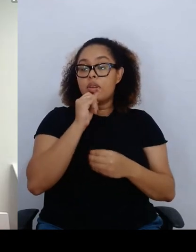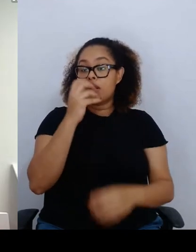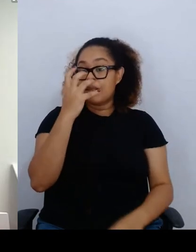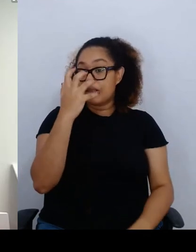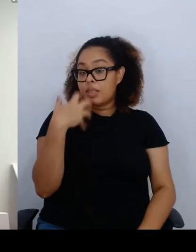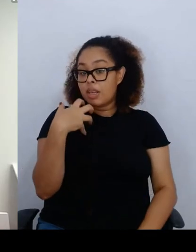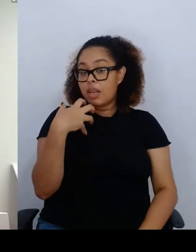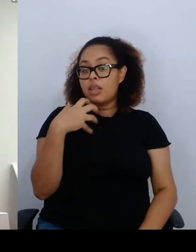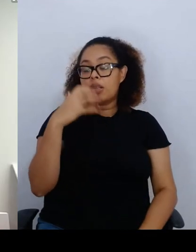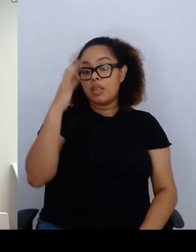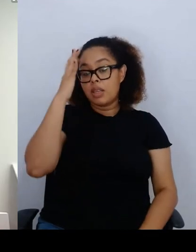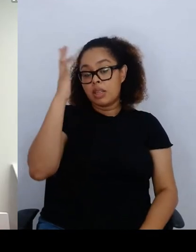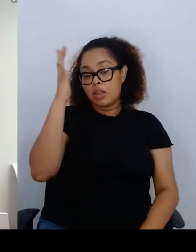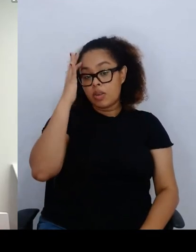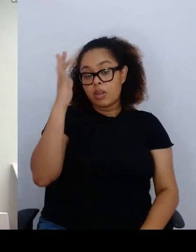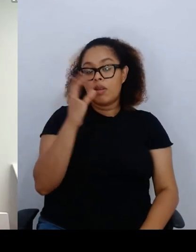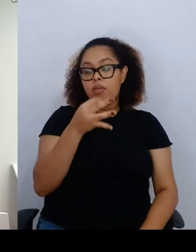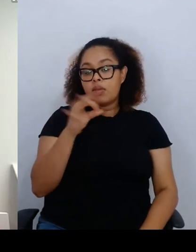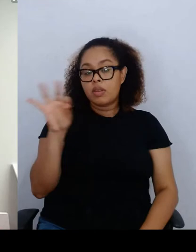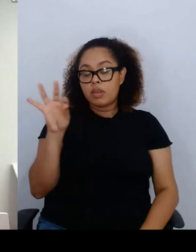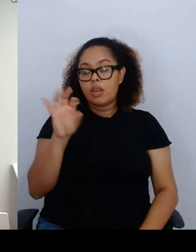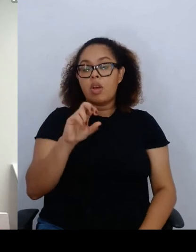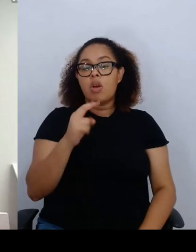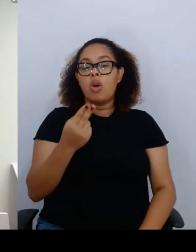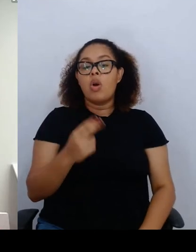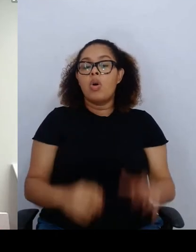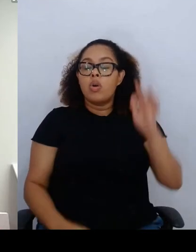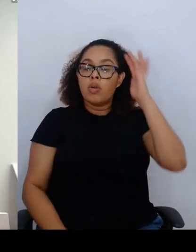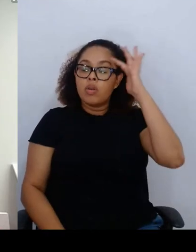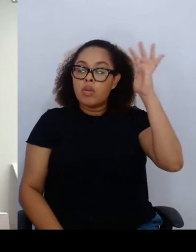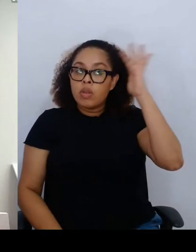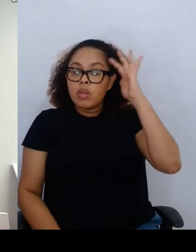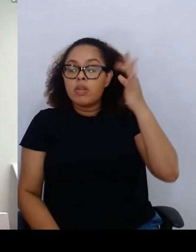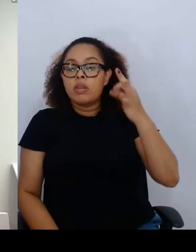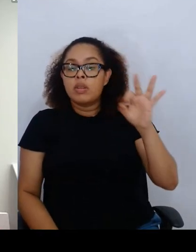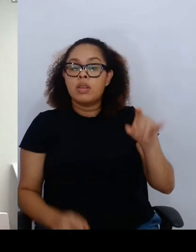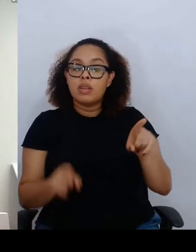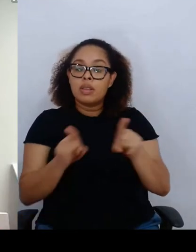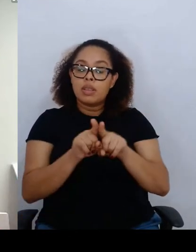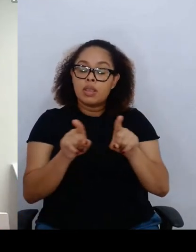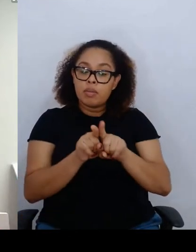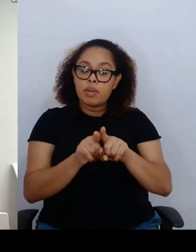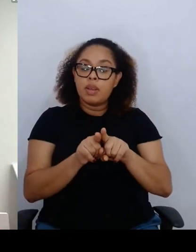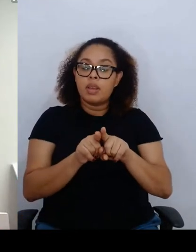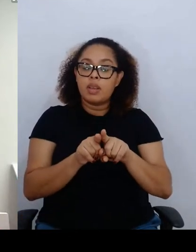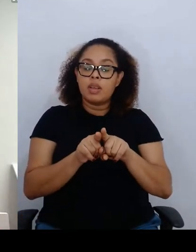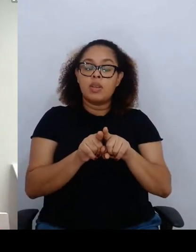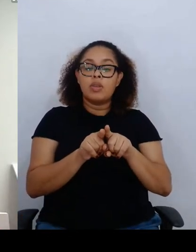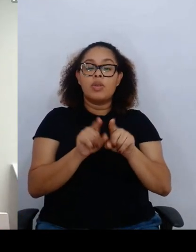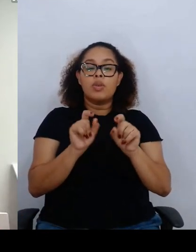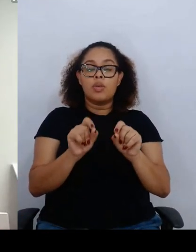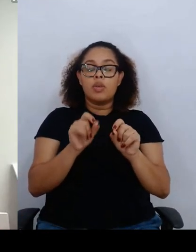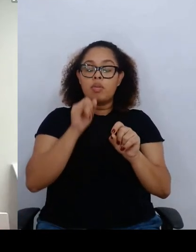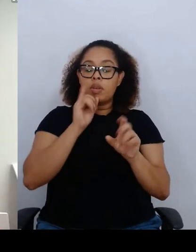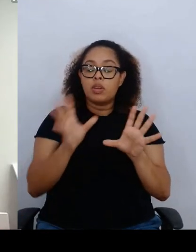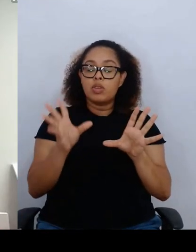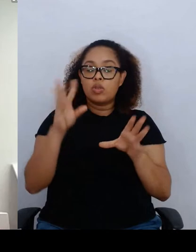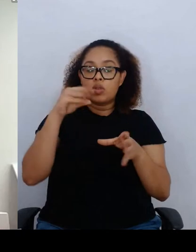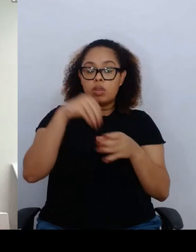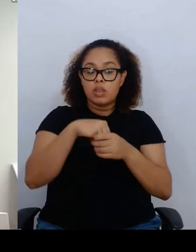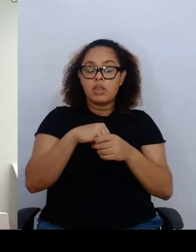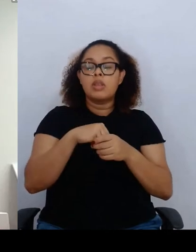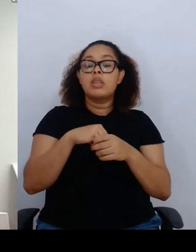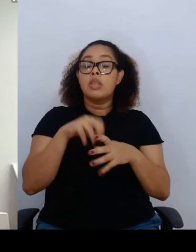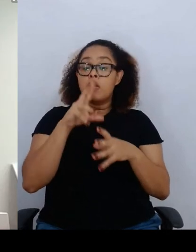da teoria francesa da filosofia francesa da época levando a um reconhecimento institucional tudo isso tinha muita potência